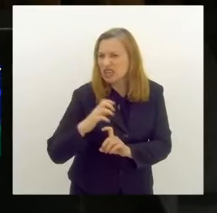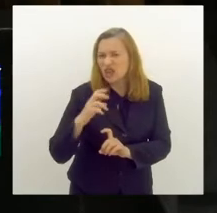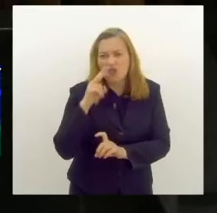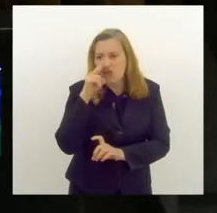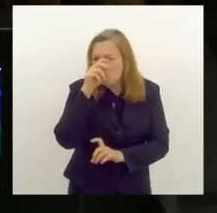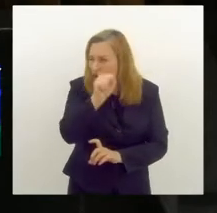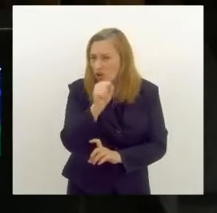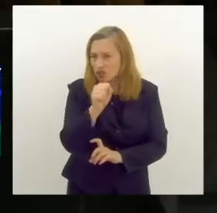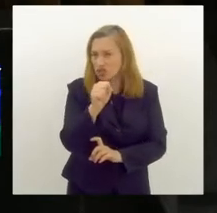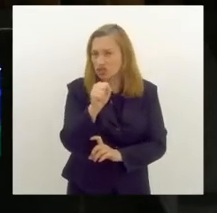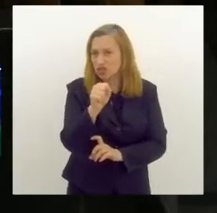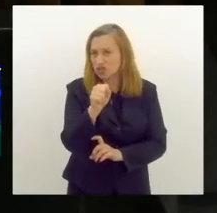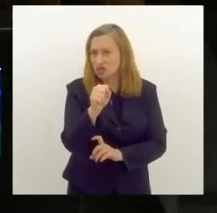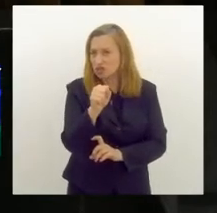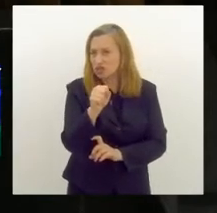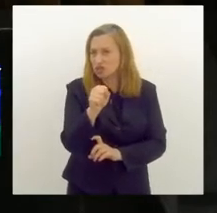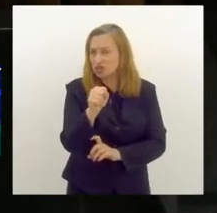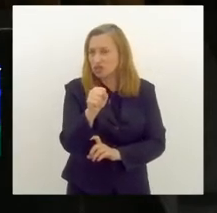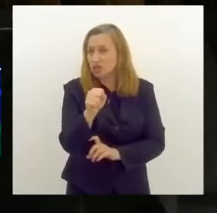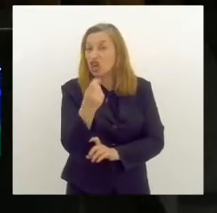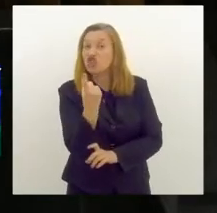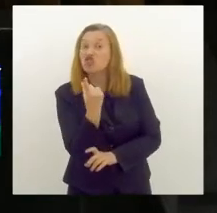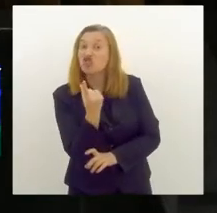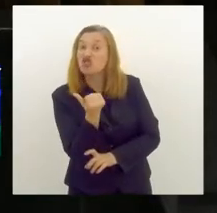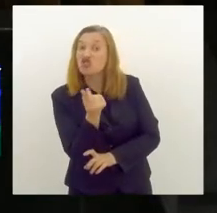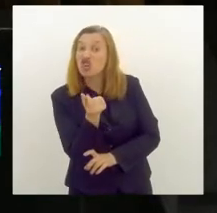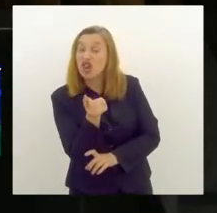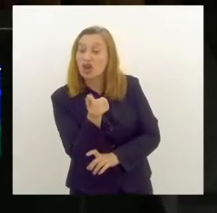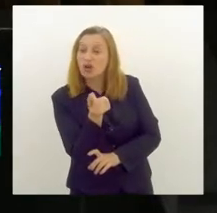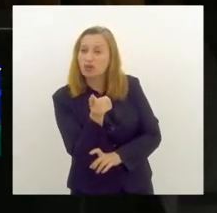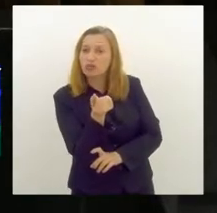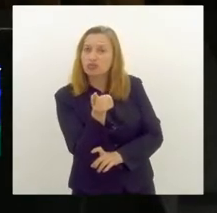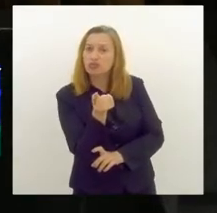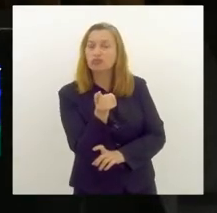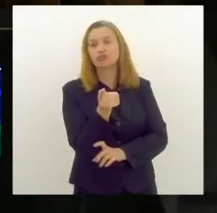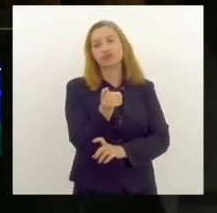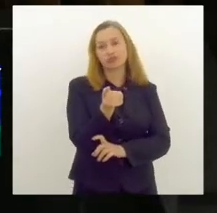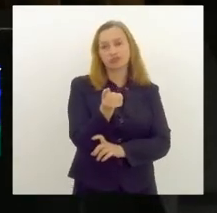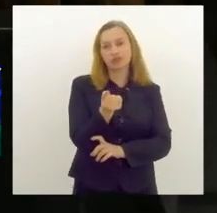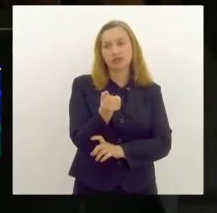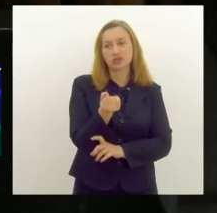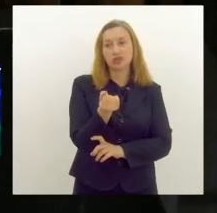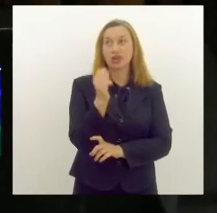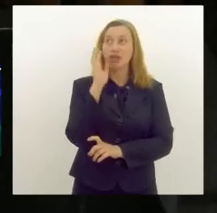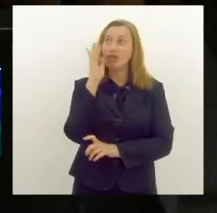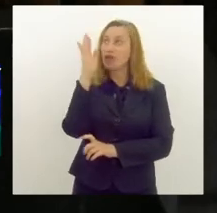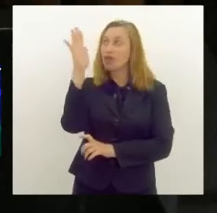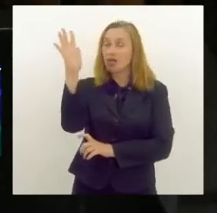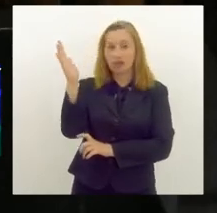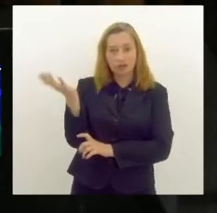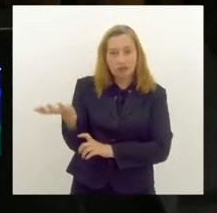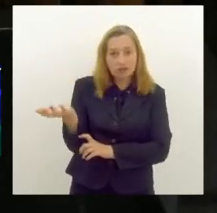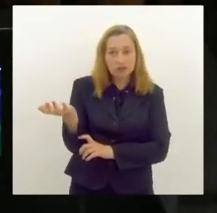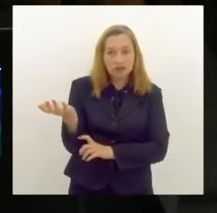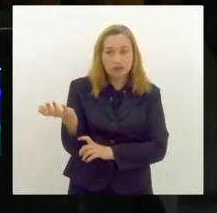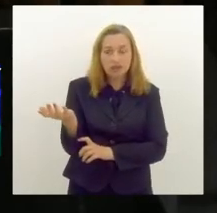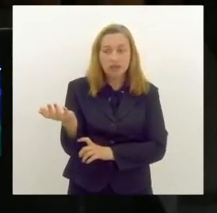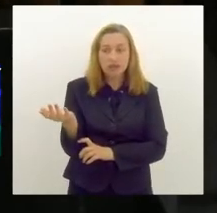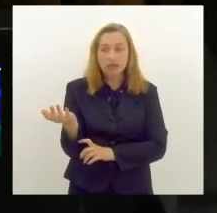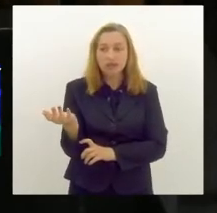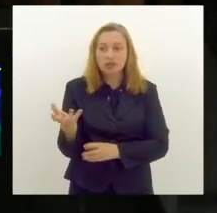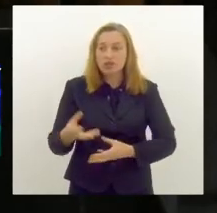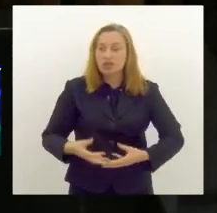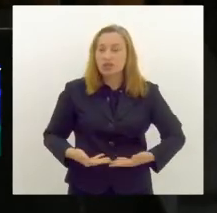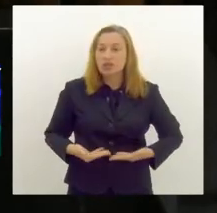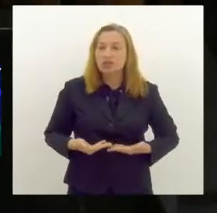forte, porque vem dinheiro, vem fantasias, e se